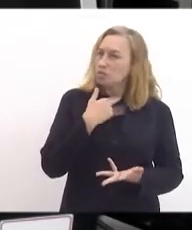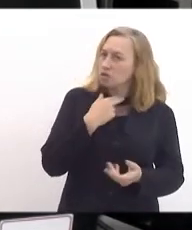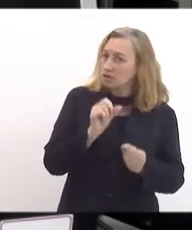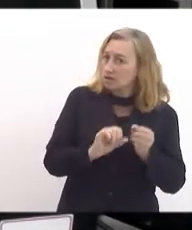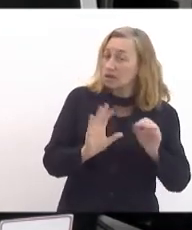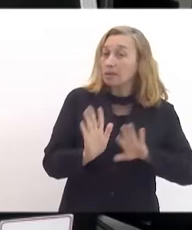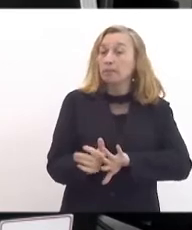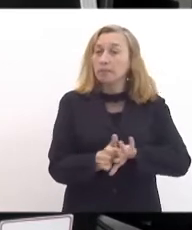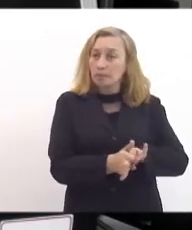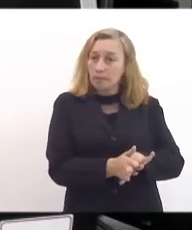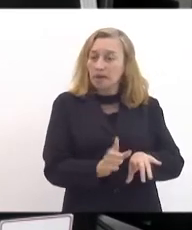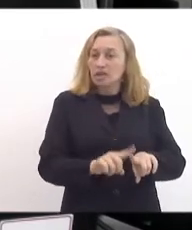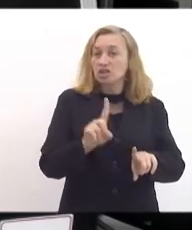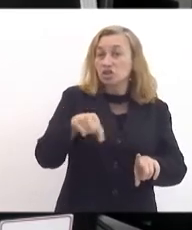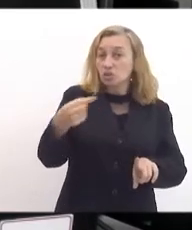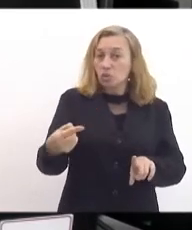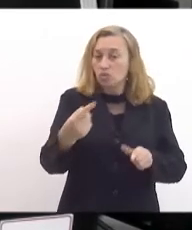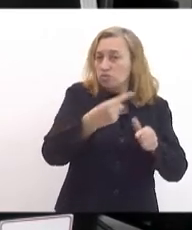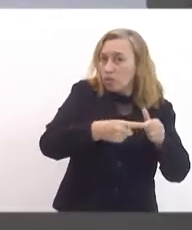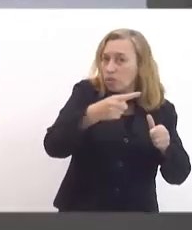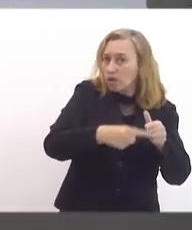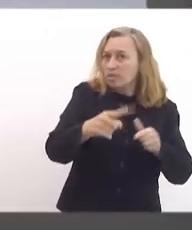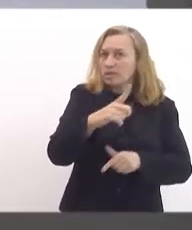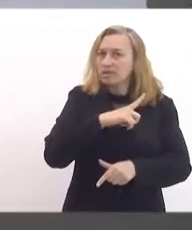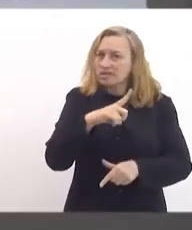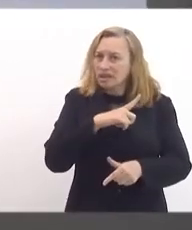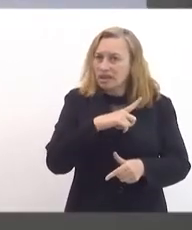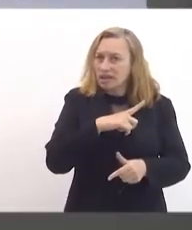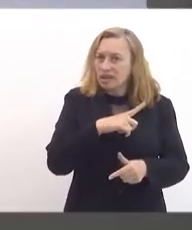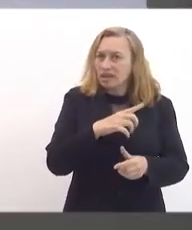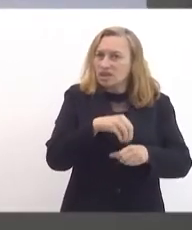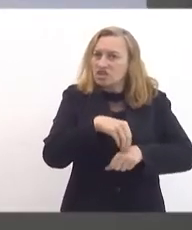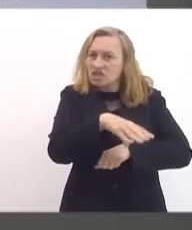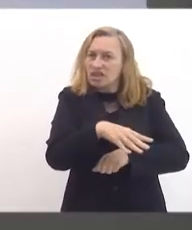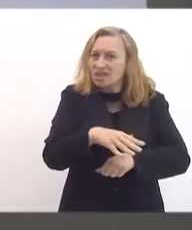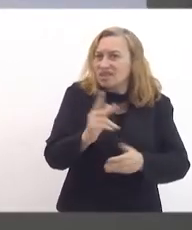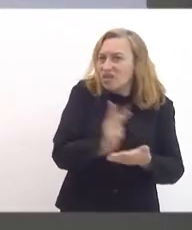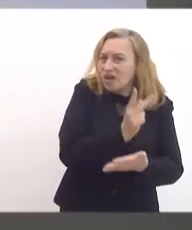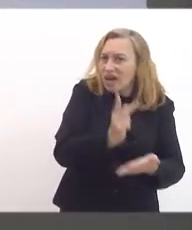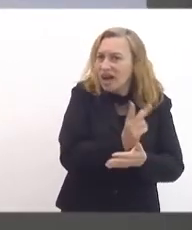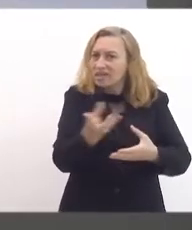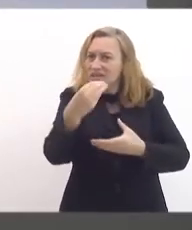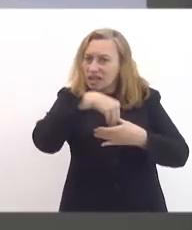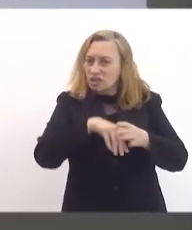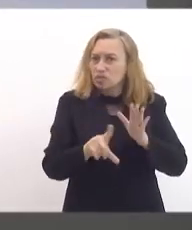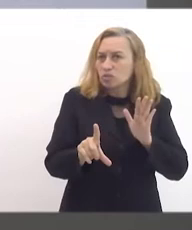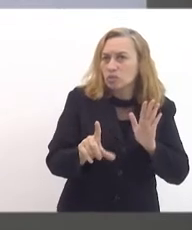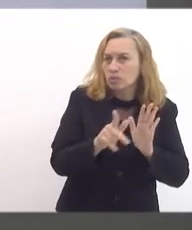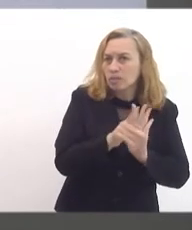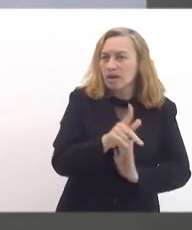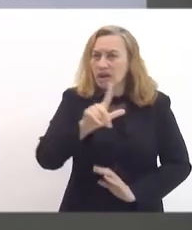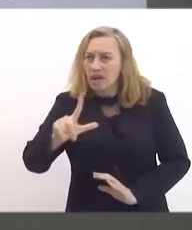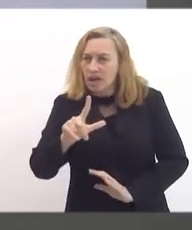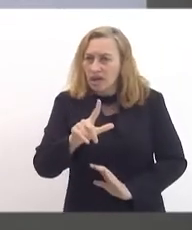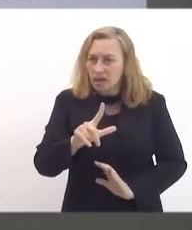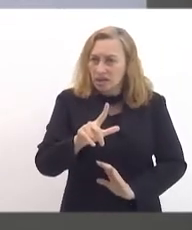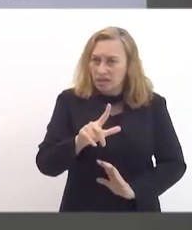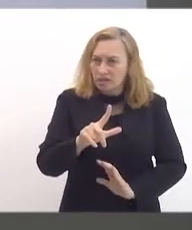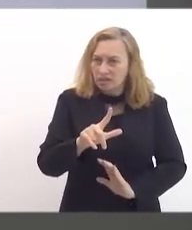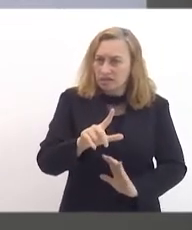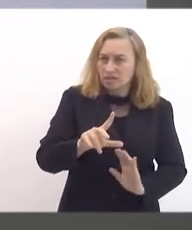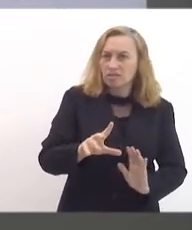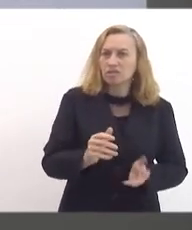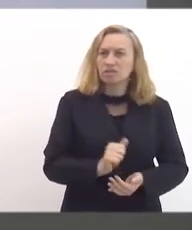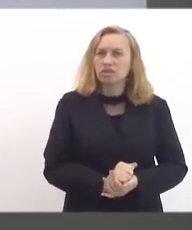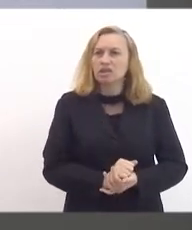feito tá então aqui a gente tem outro problema que é indicar a correta dentro do pl do dispositivo a ser